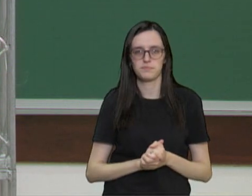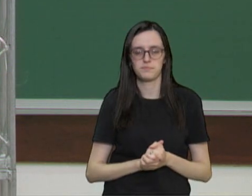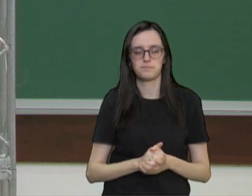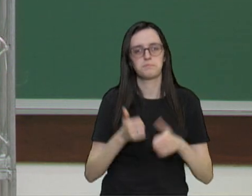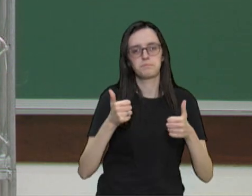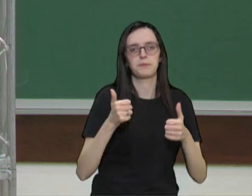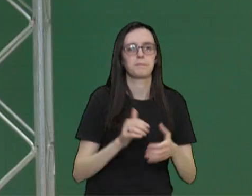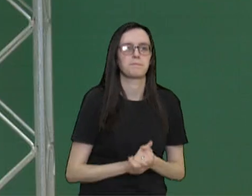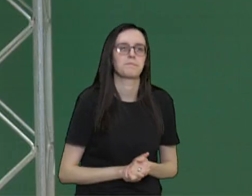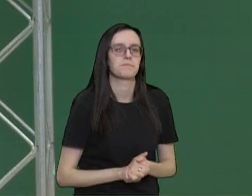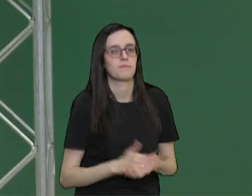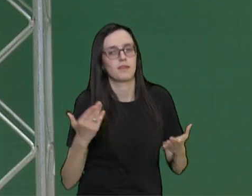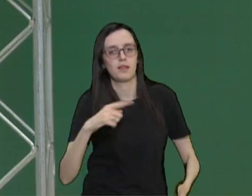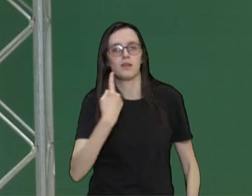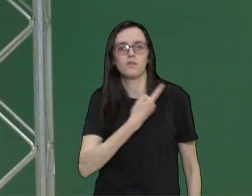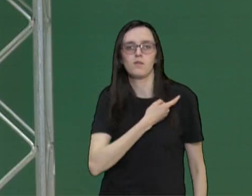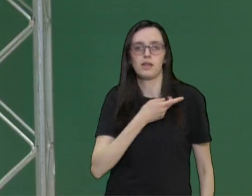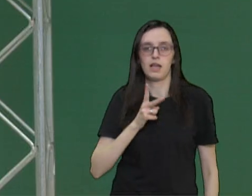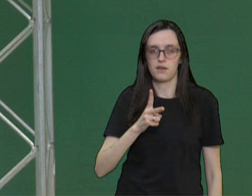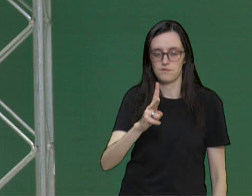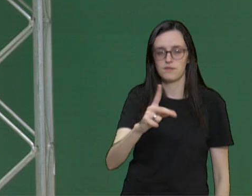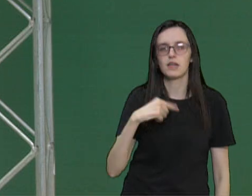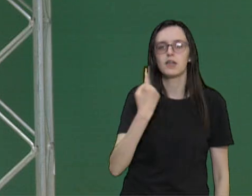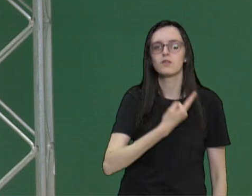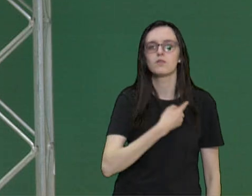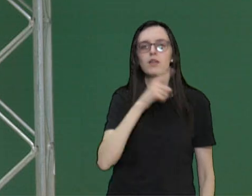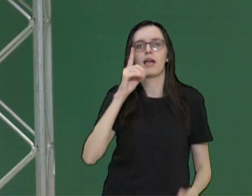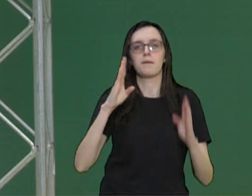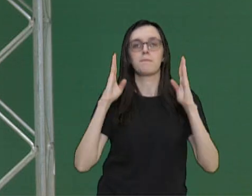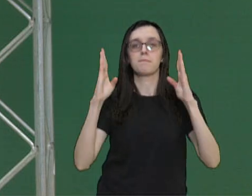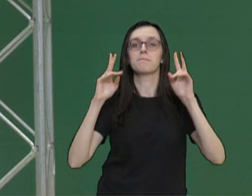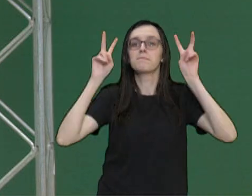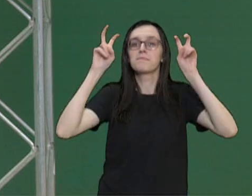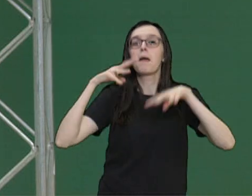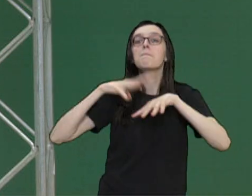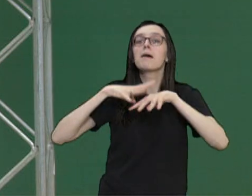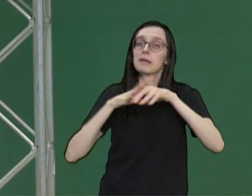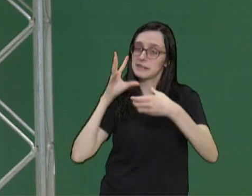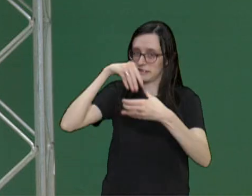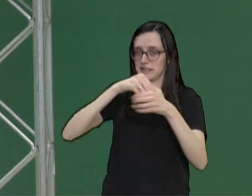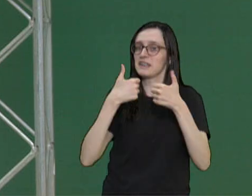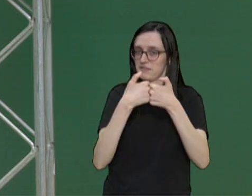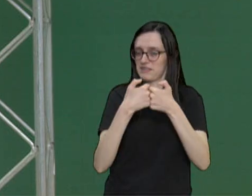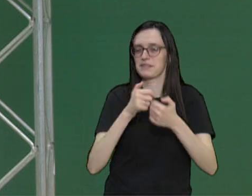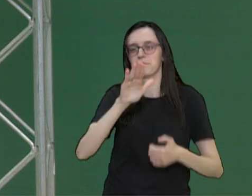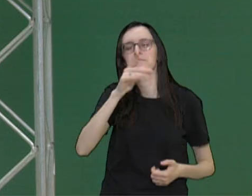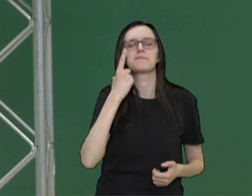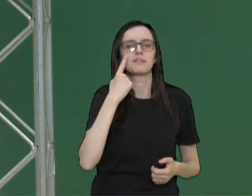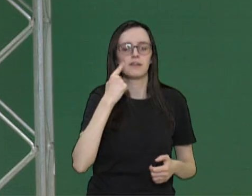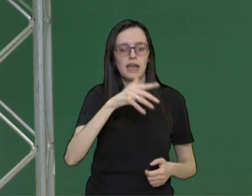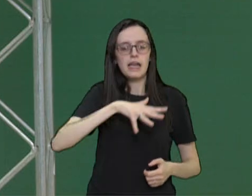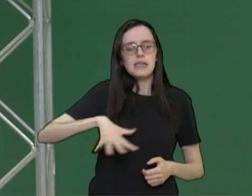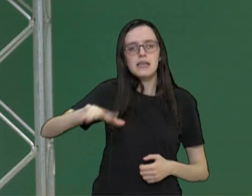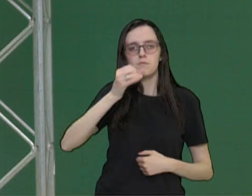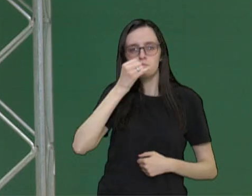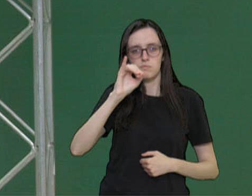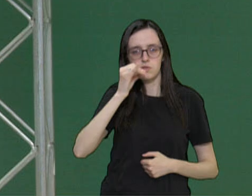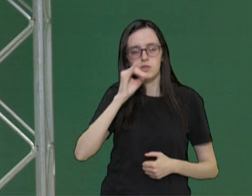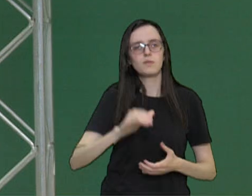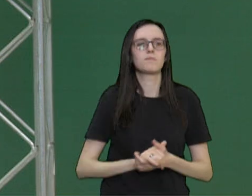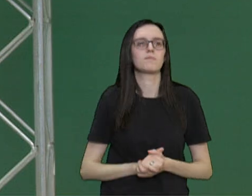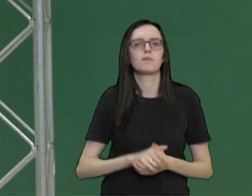Muito bem. Avançando um pouquinho, vamos chegar na parte matemática do campo elétrico. Veja que o campo elétrico